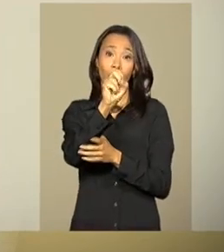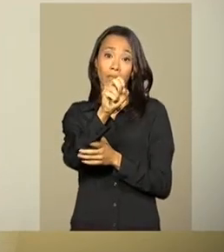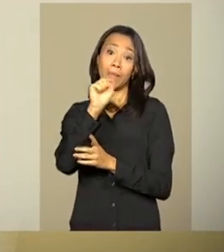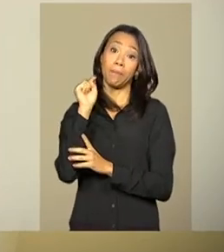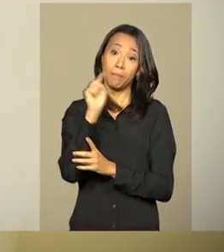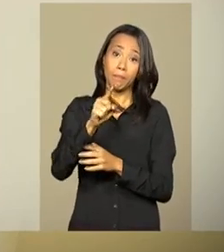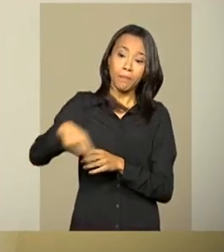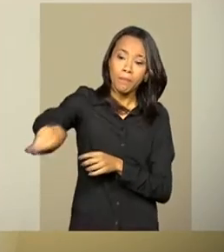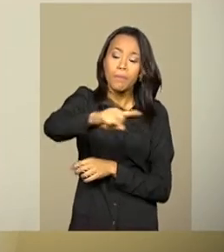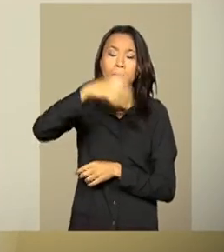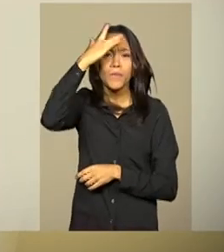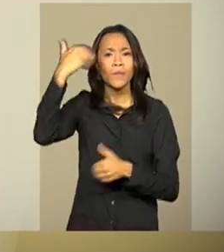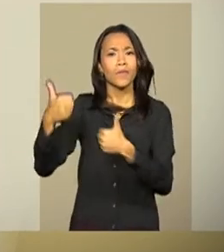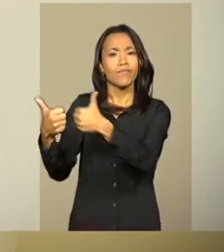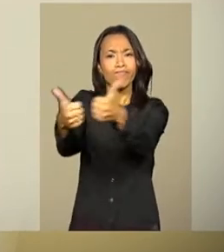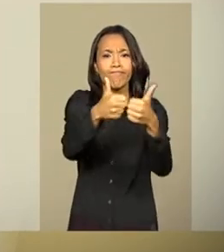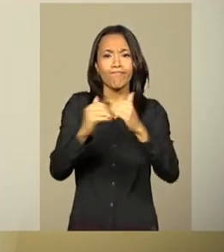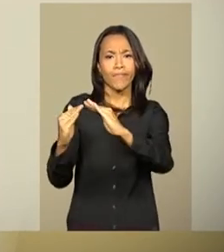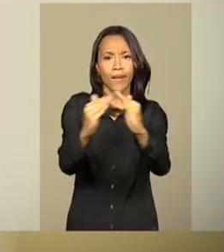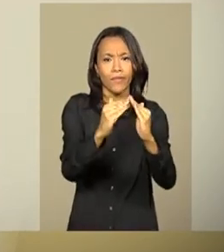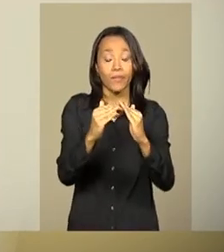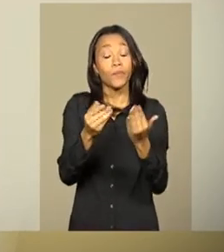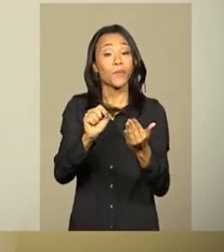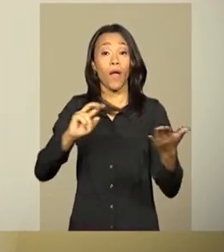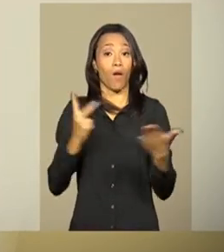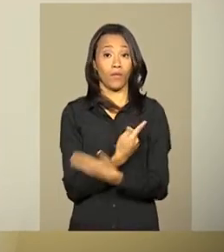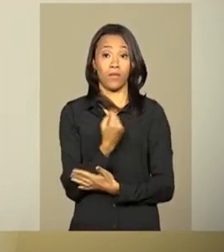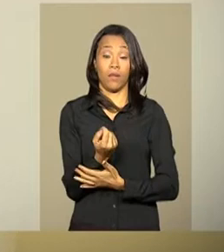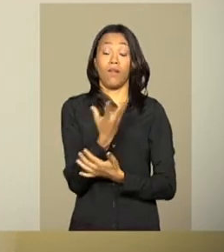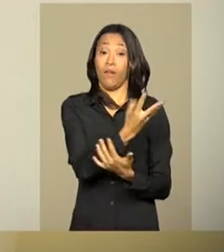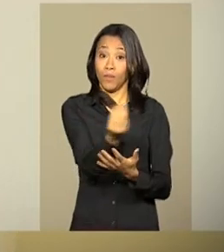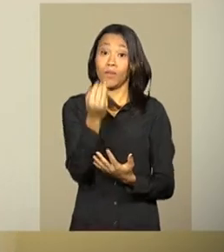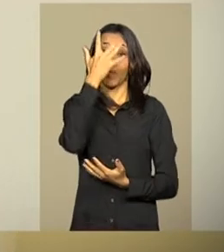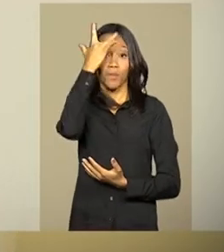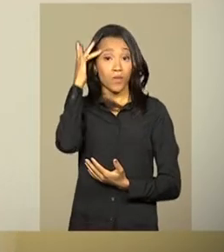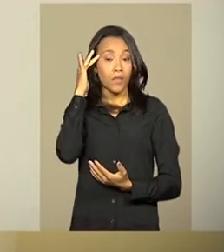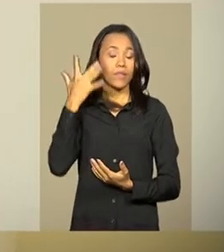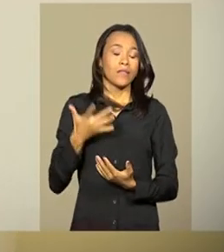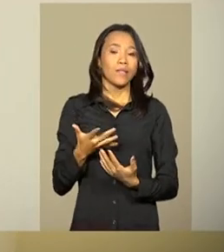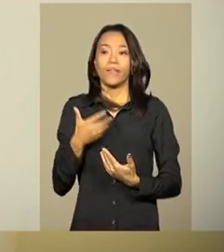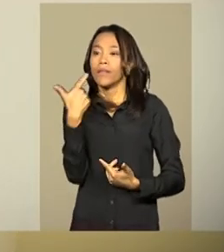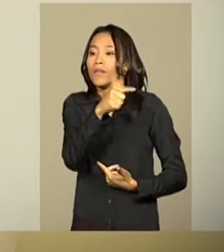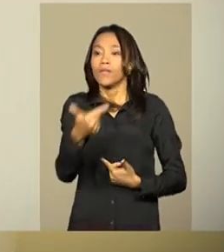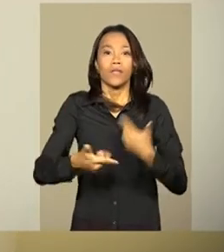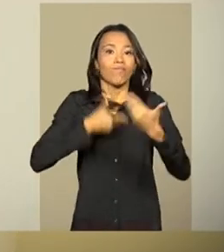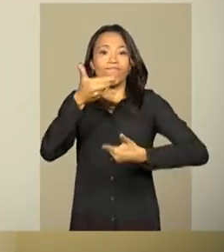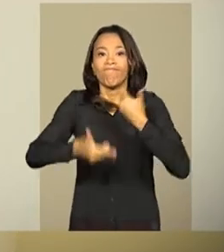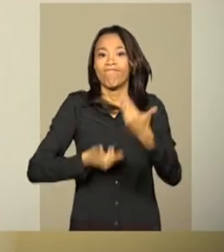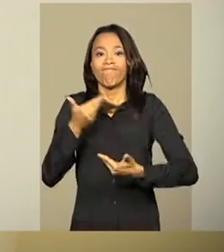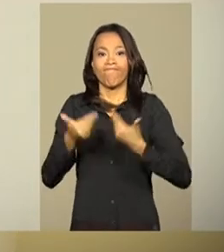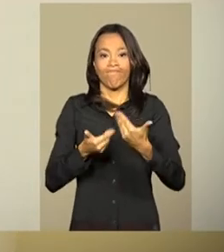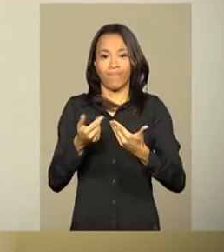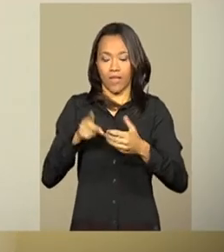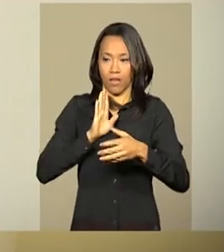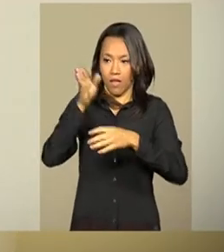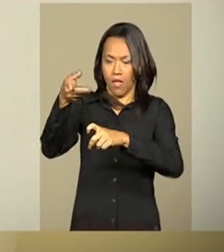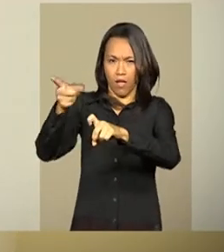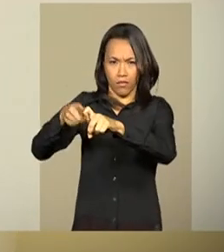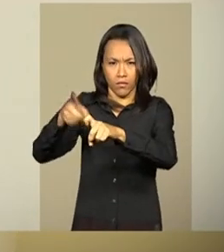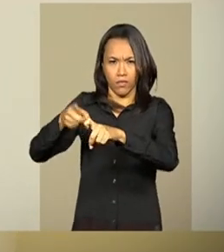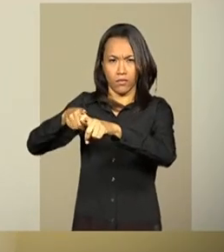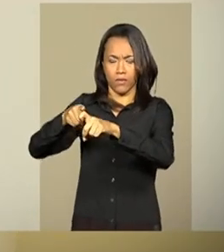dessas comunidades Então o que acontecia muita gente ficava sem atendimento as consultas de